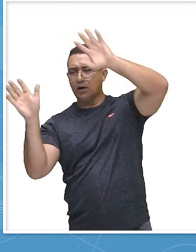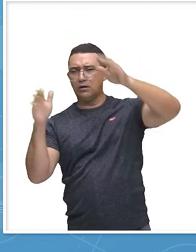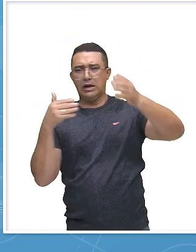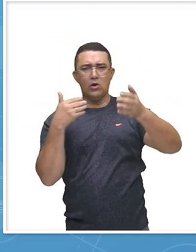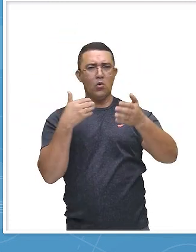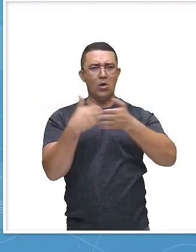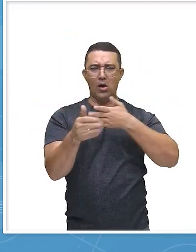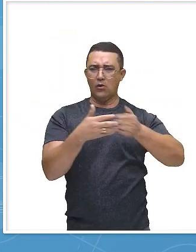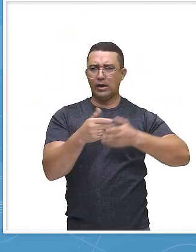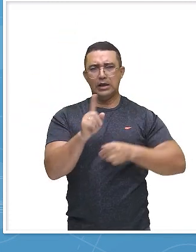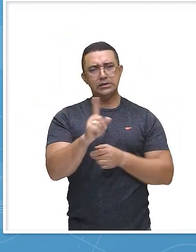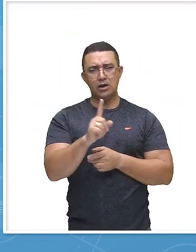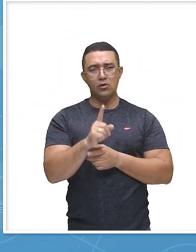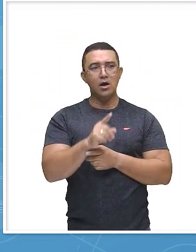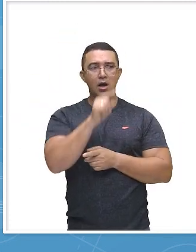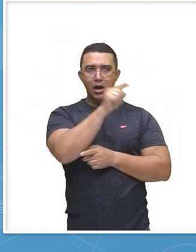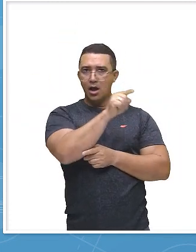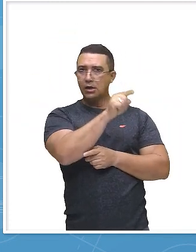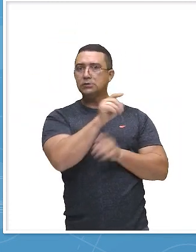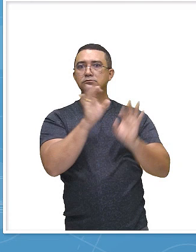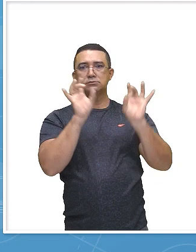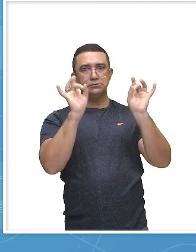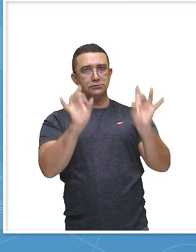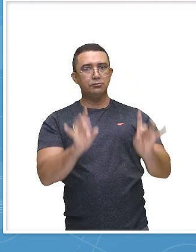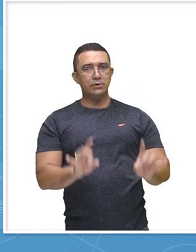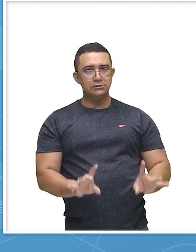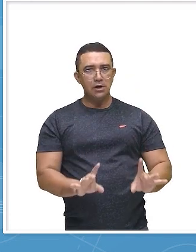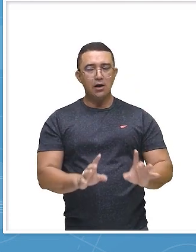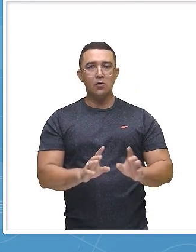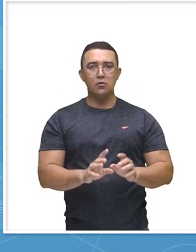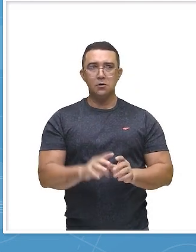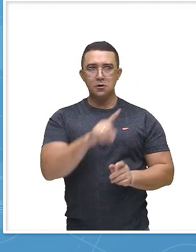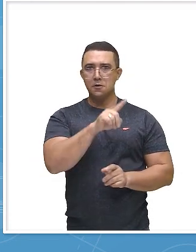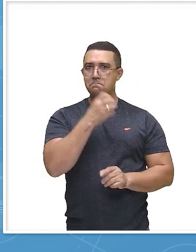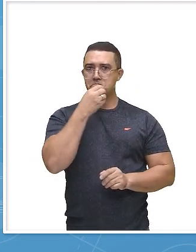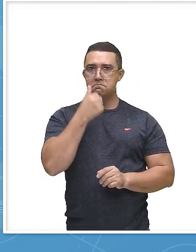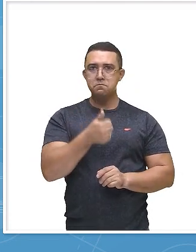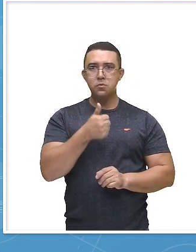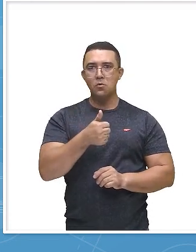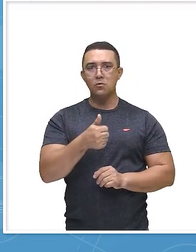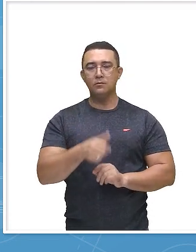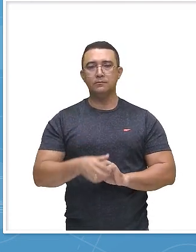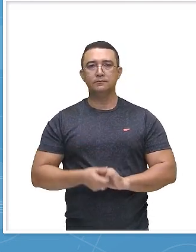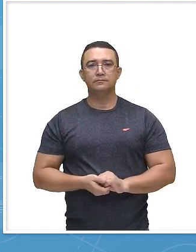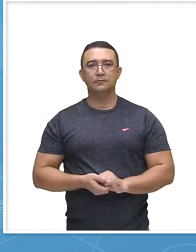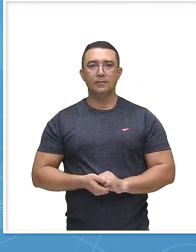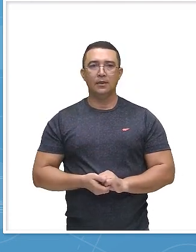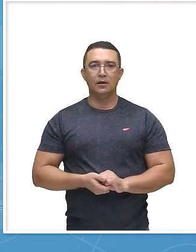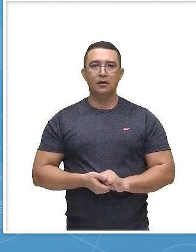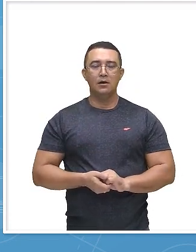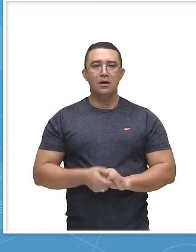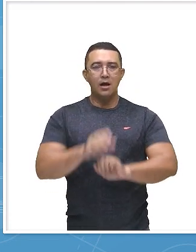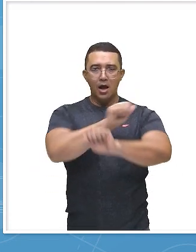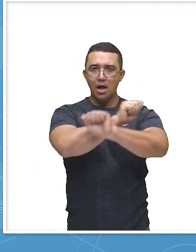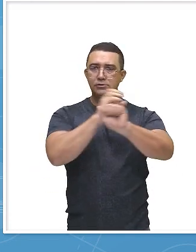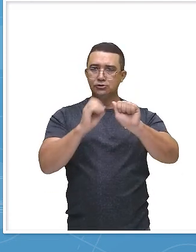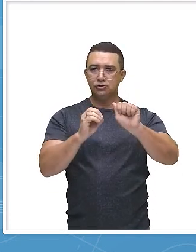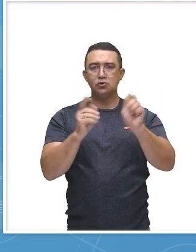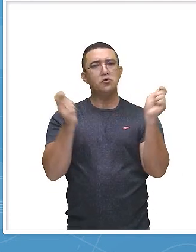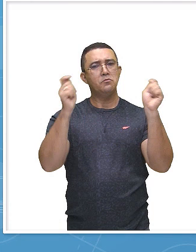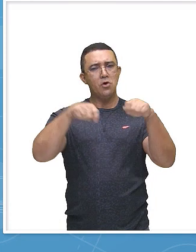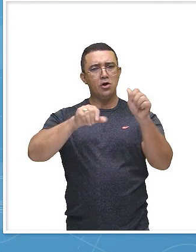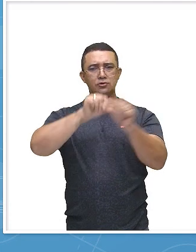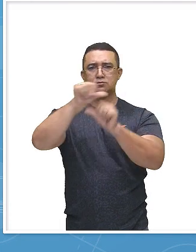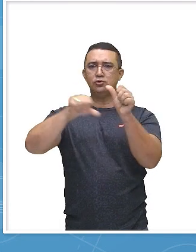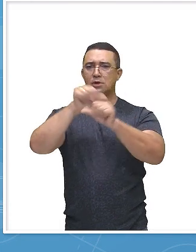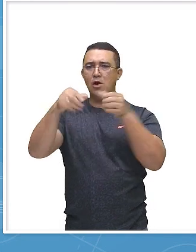o goleiro, ele é muito especial. Vamos adiante, então. O artigo pode transformar uma